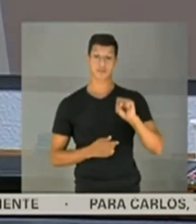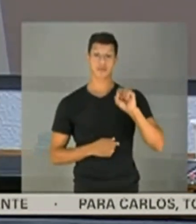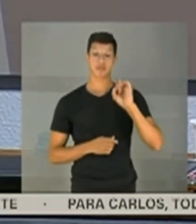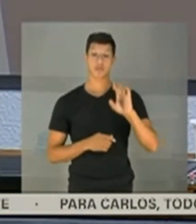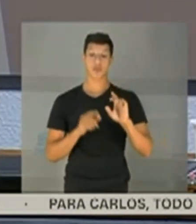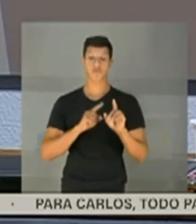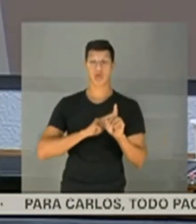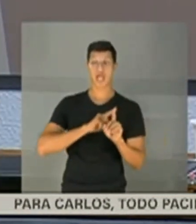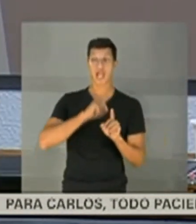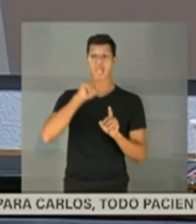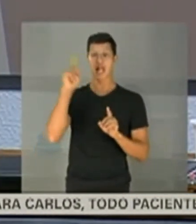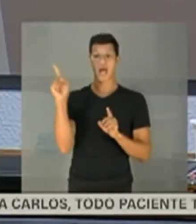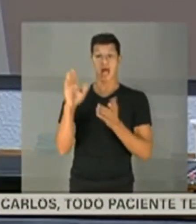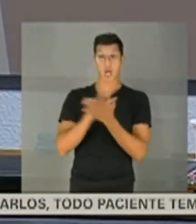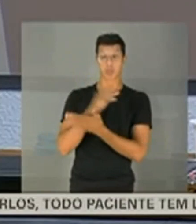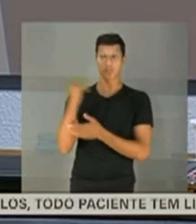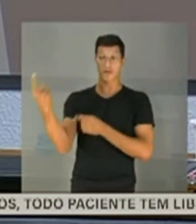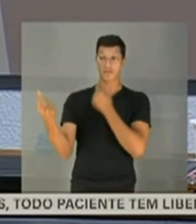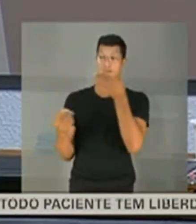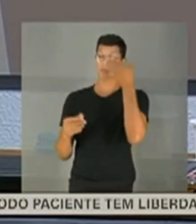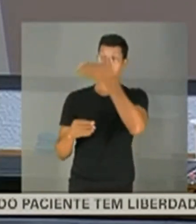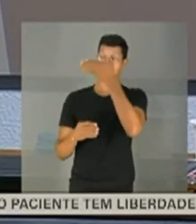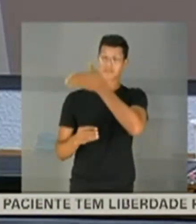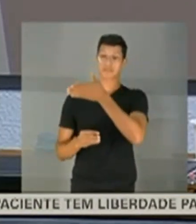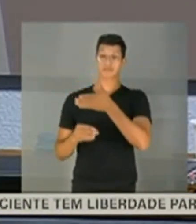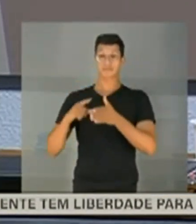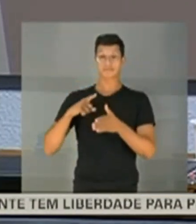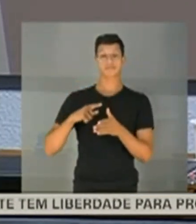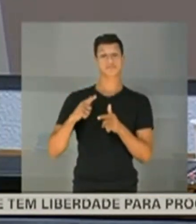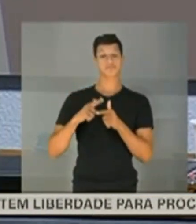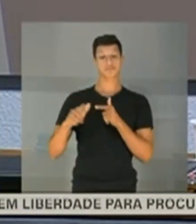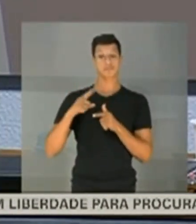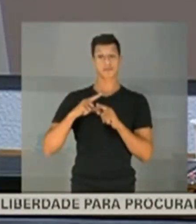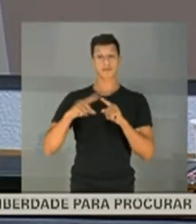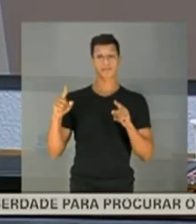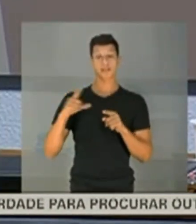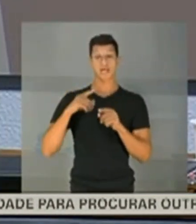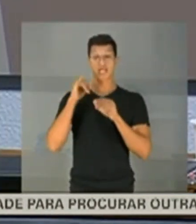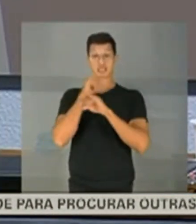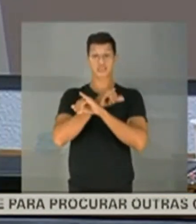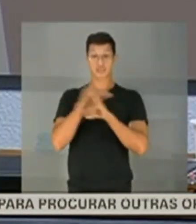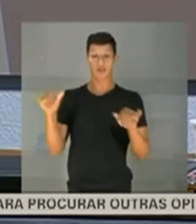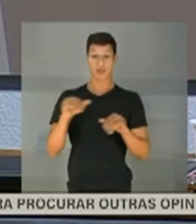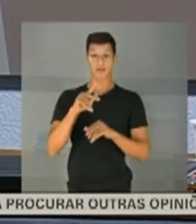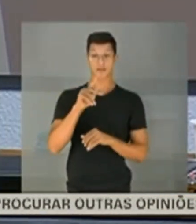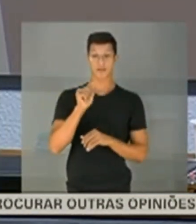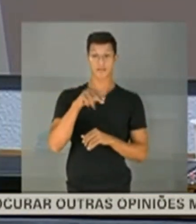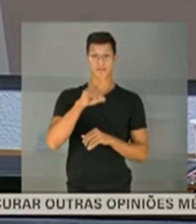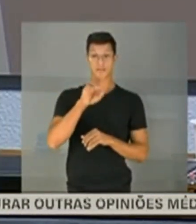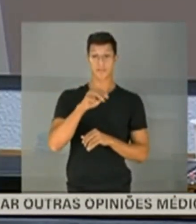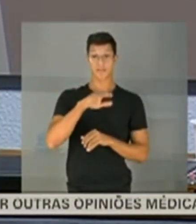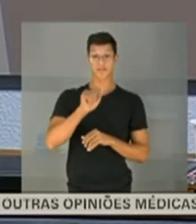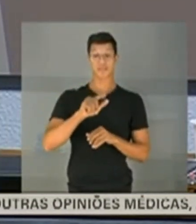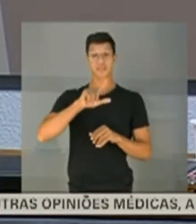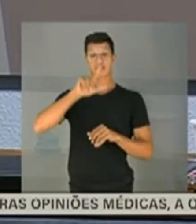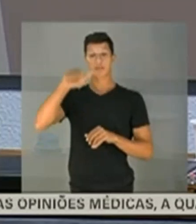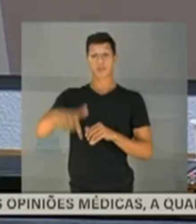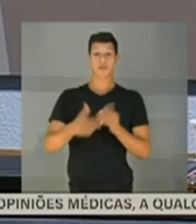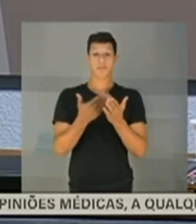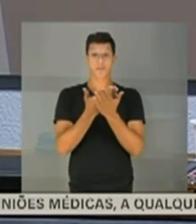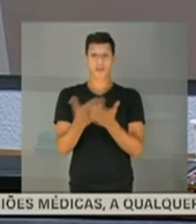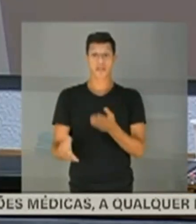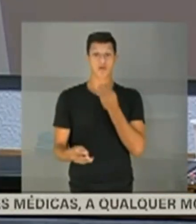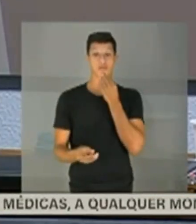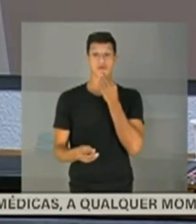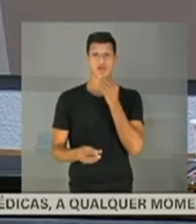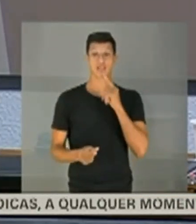foi lá, em algumas ocasiões, se inteirar da situação, mas ela declarou pandemia, depois de perder várias oportunidades de fazê-lo